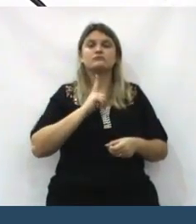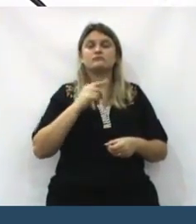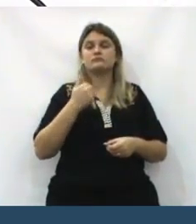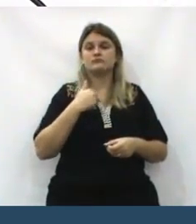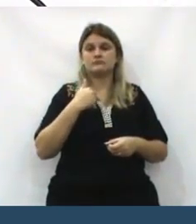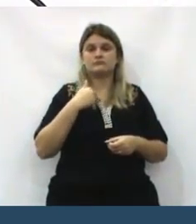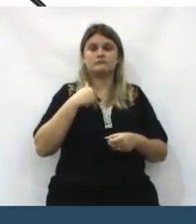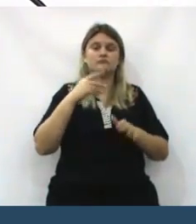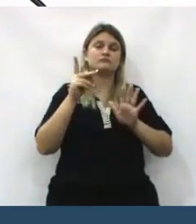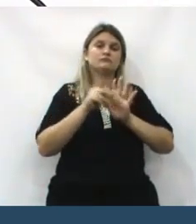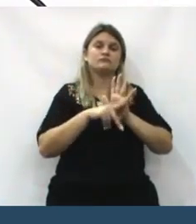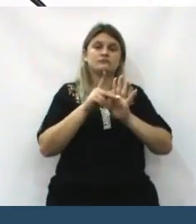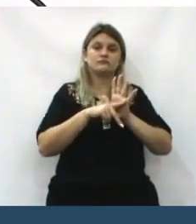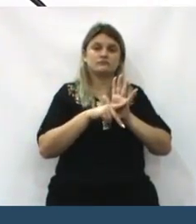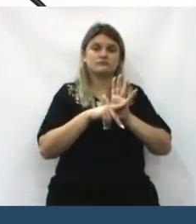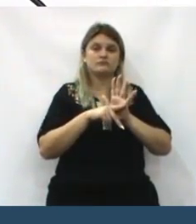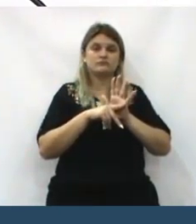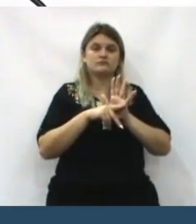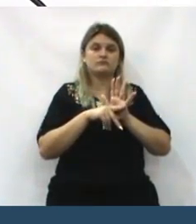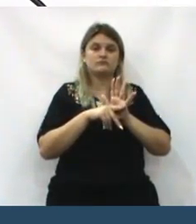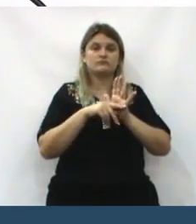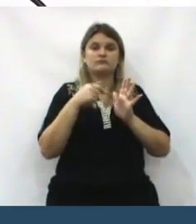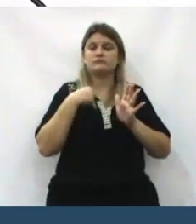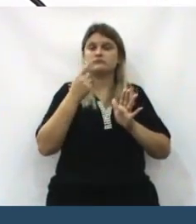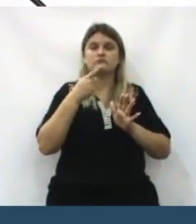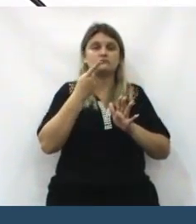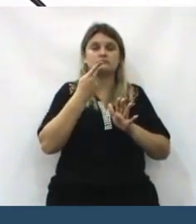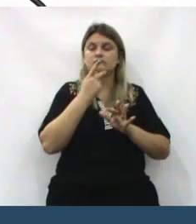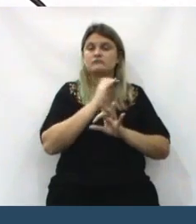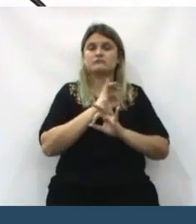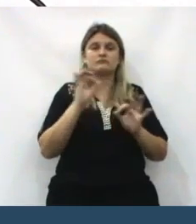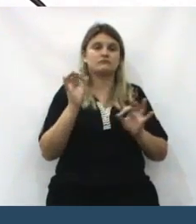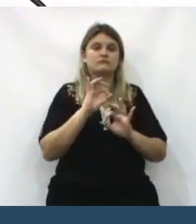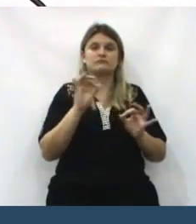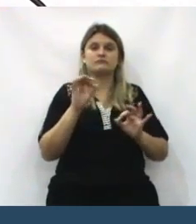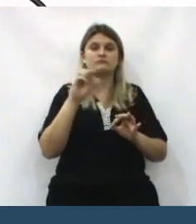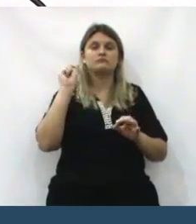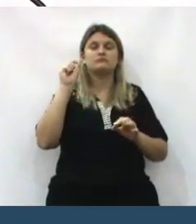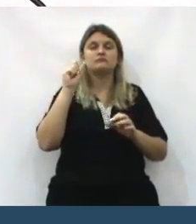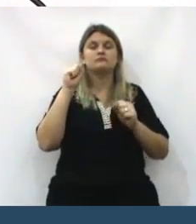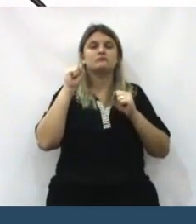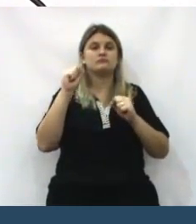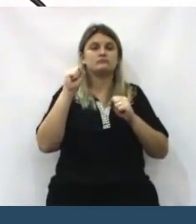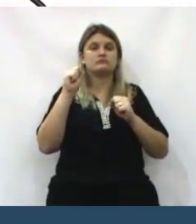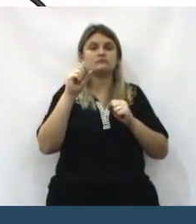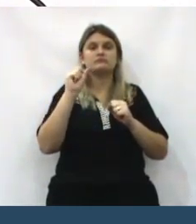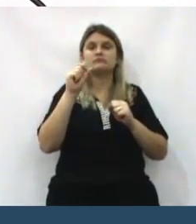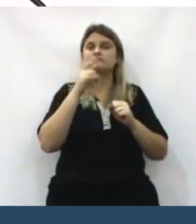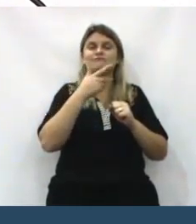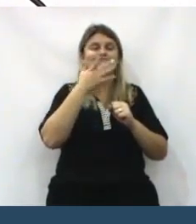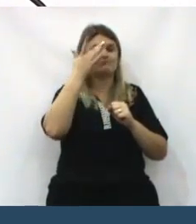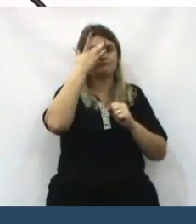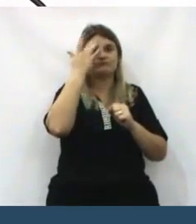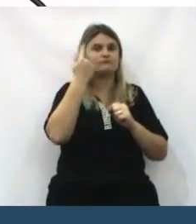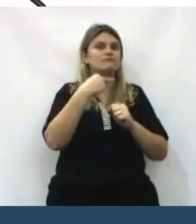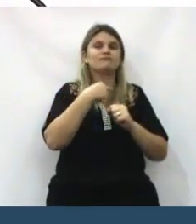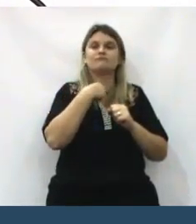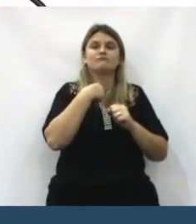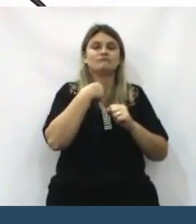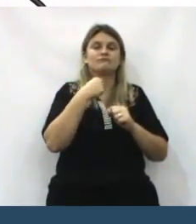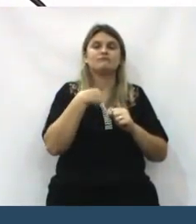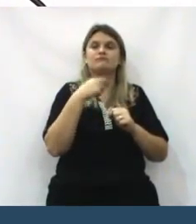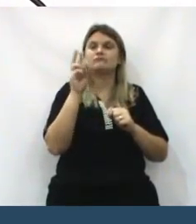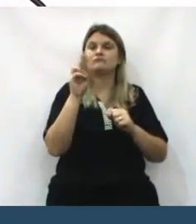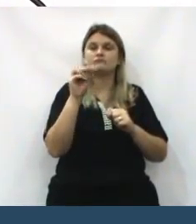eleitoral. Eu, em um processo, esse projeto de lei, eu não falo em um momento quem pode ser candidato, quem não pode ser